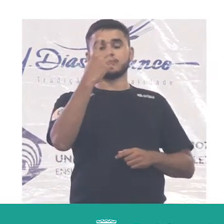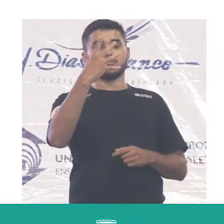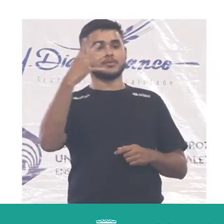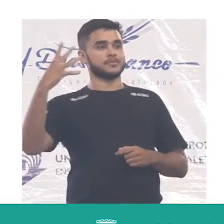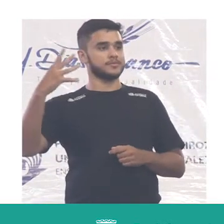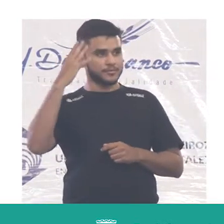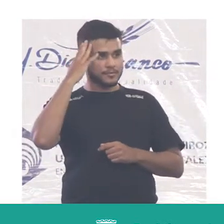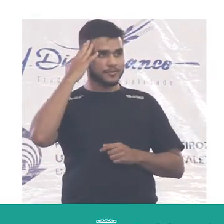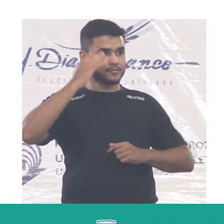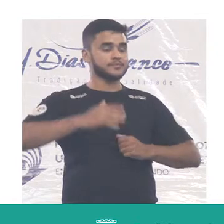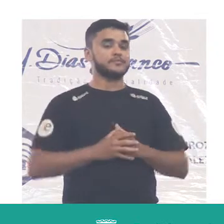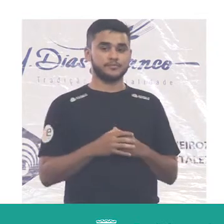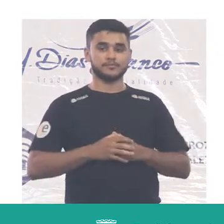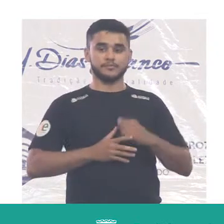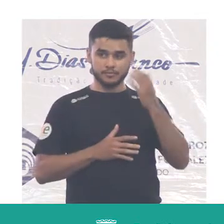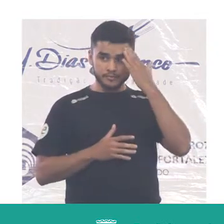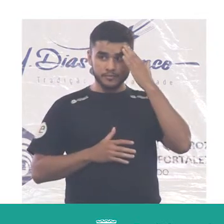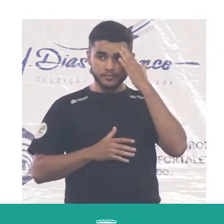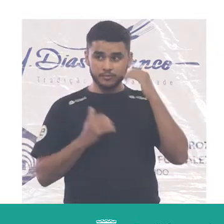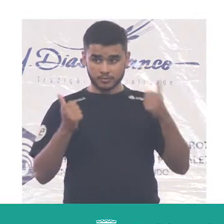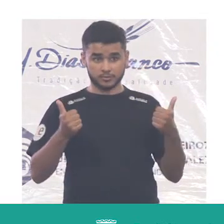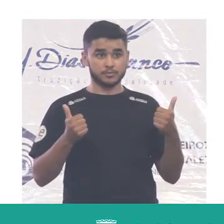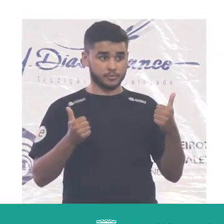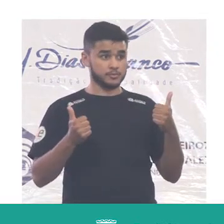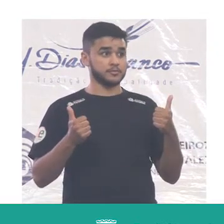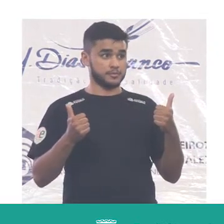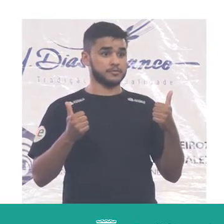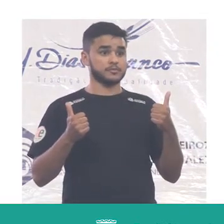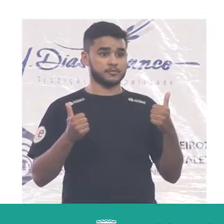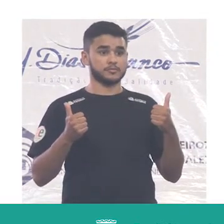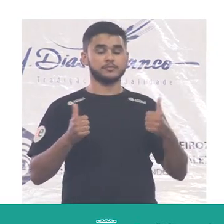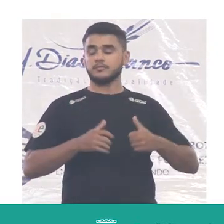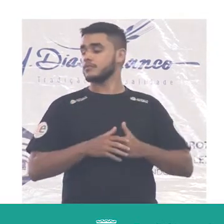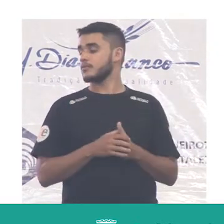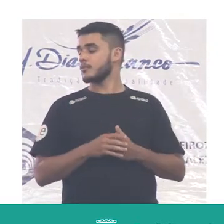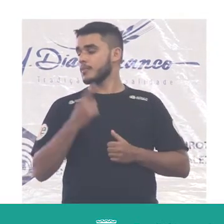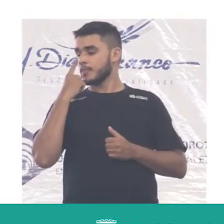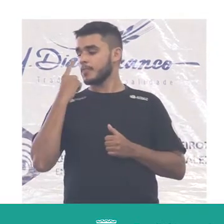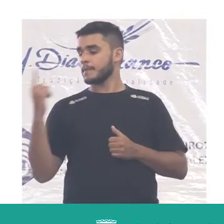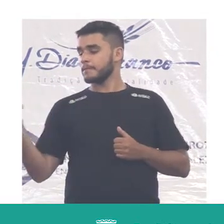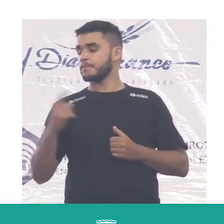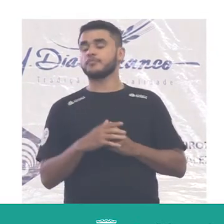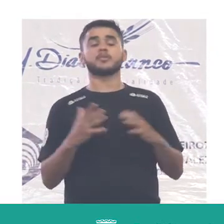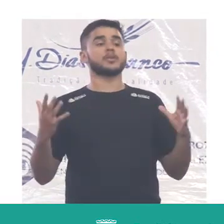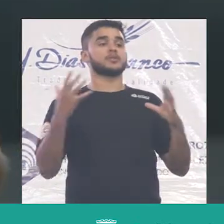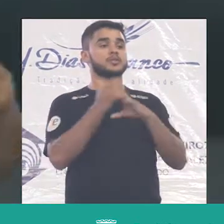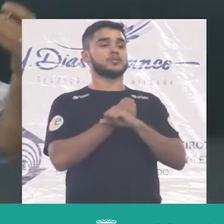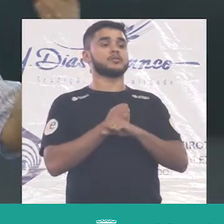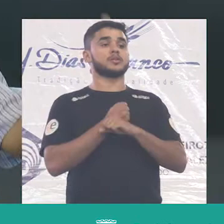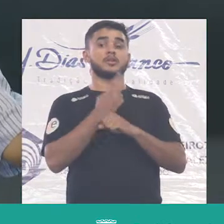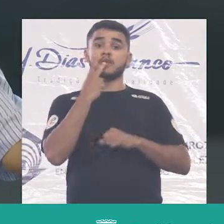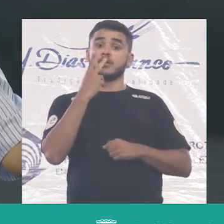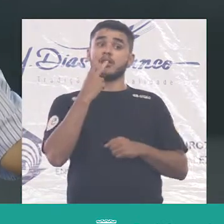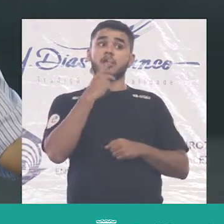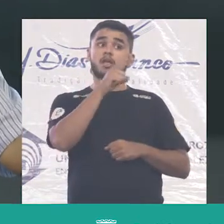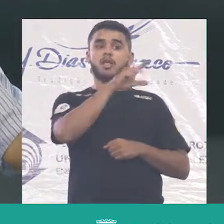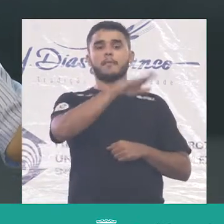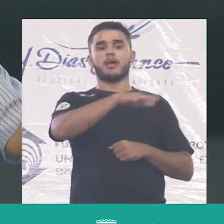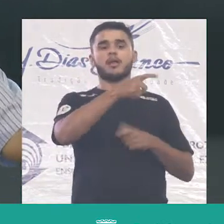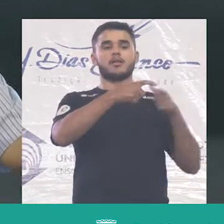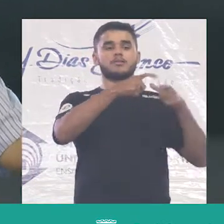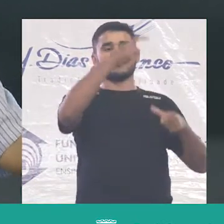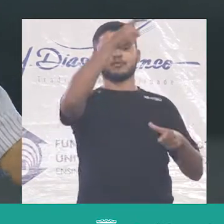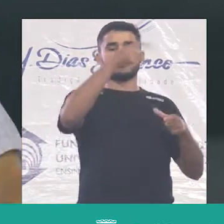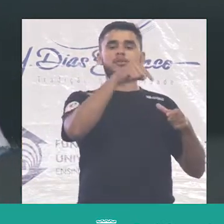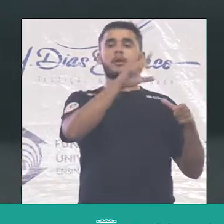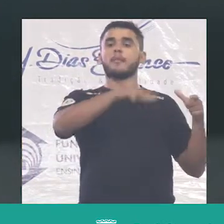0,0144. Está tranquilo aí? Esse é o valor da área mais barata para mim, a que tem o